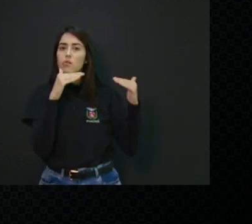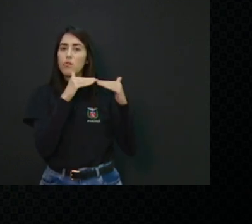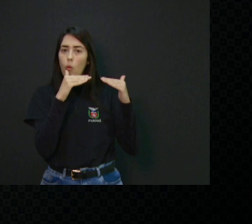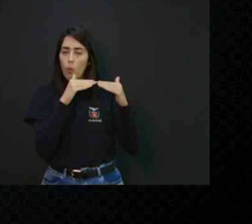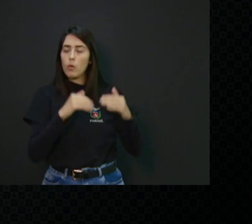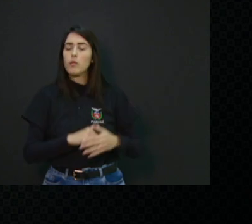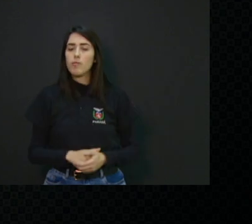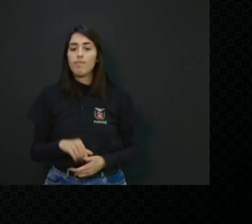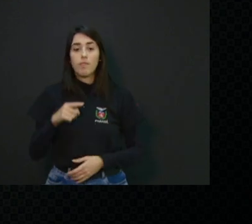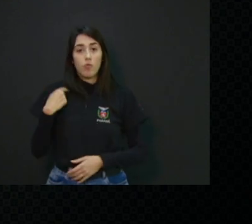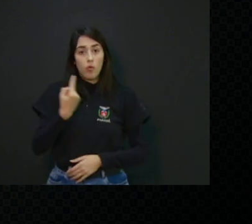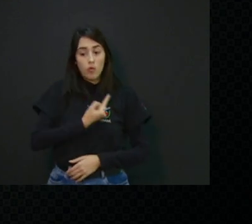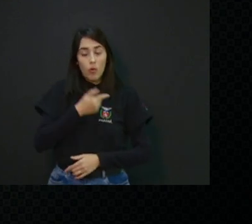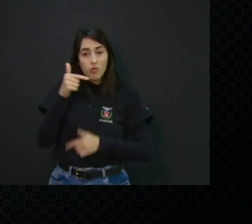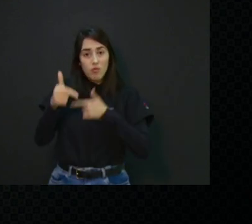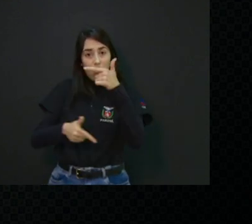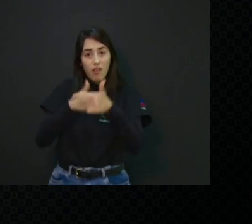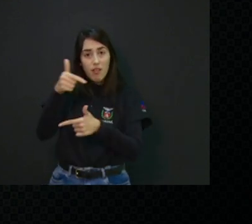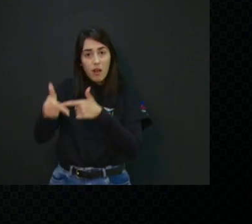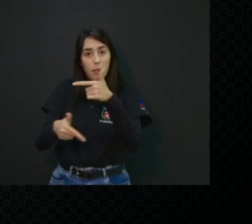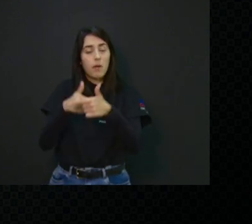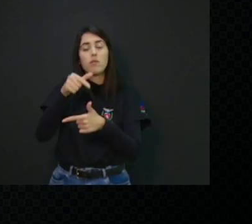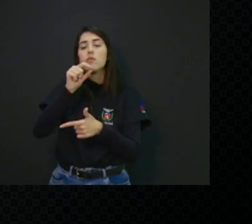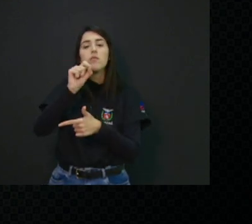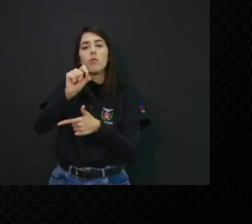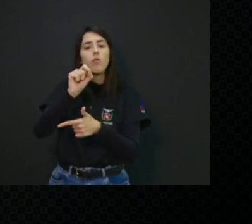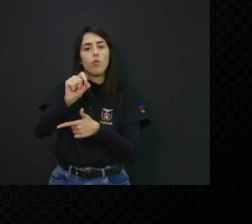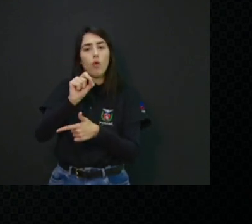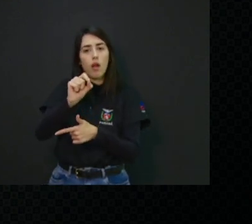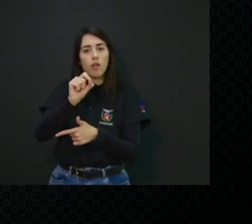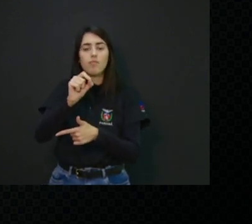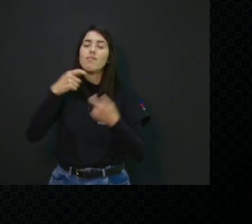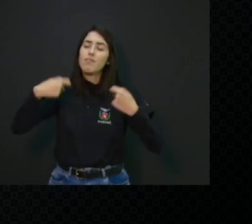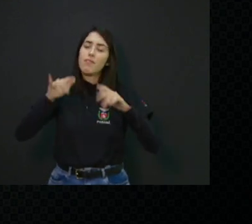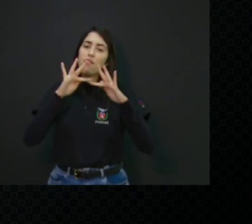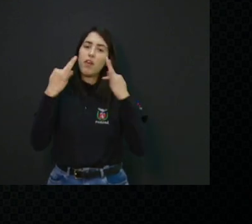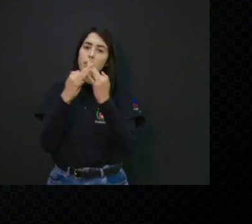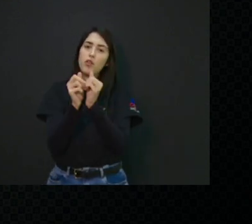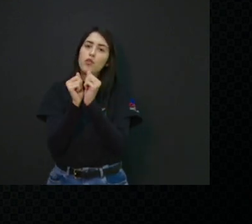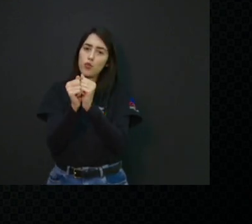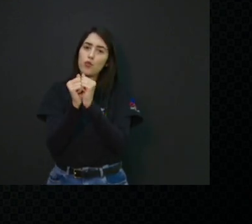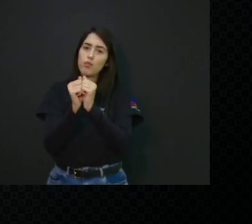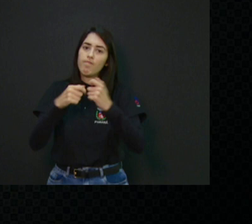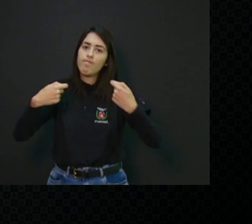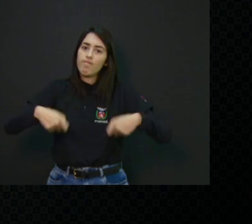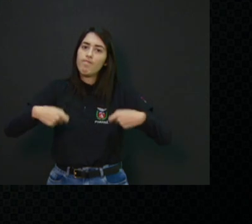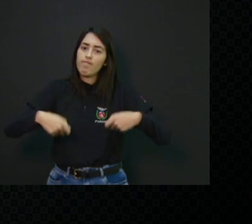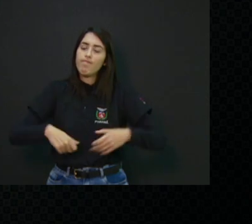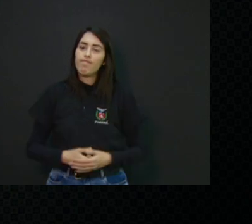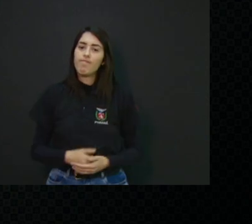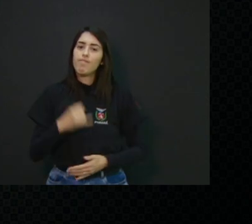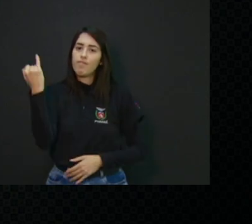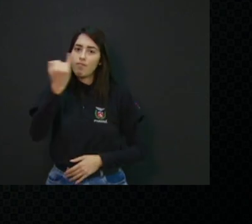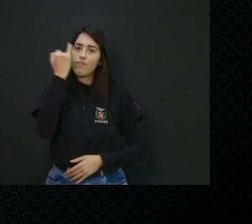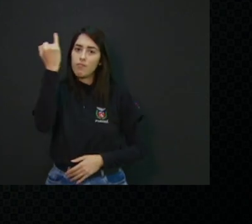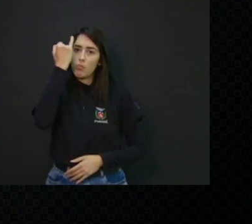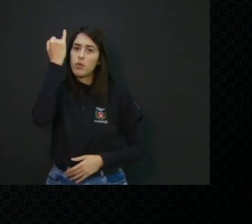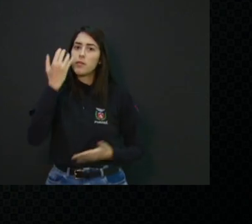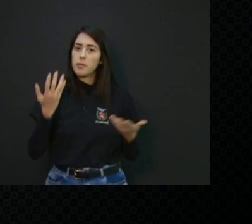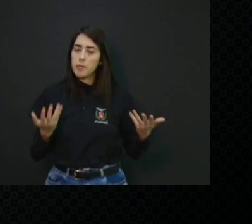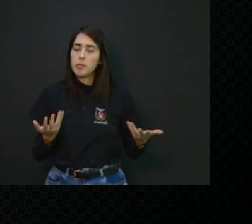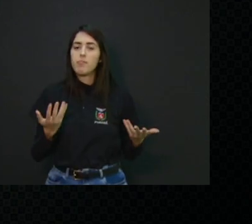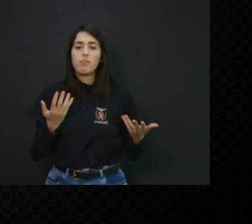trabalho ele é totalmente alicerçado com a família. Né? Então, assim, o Mandurinha só não faz verão.